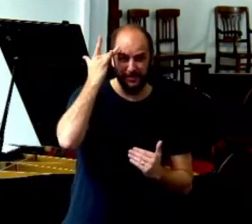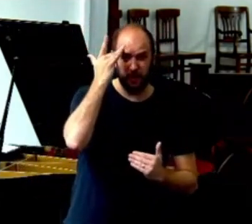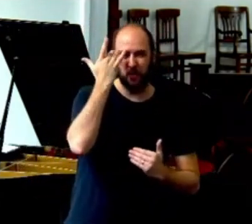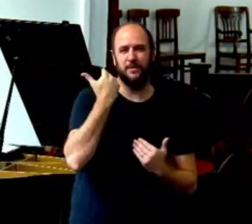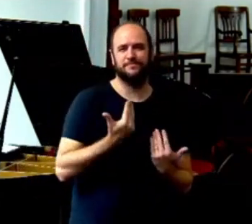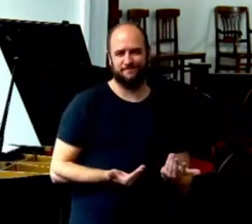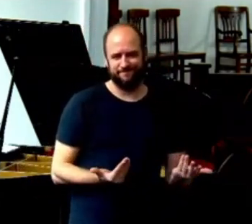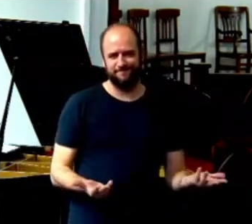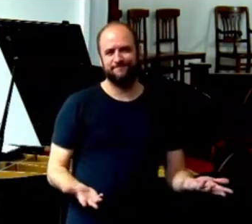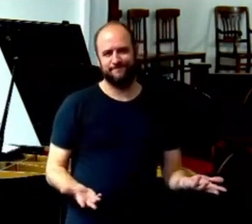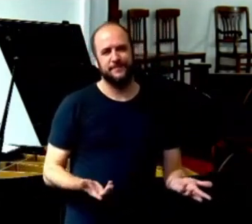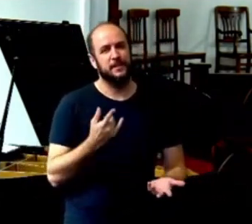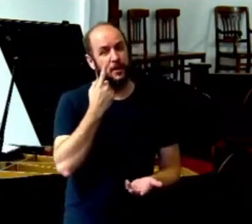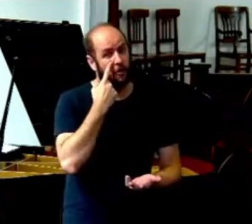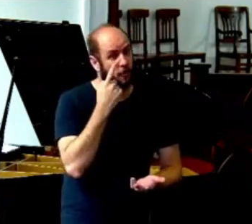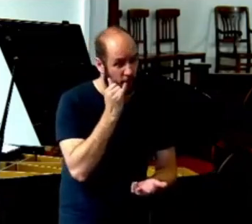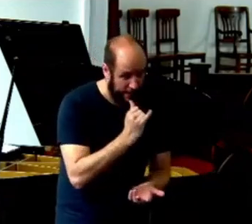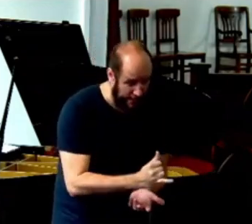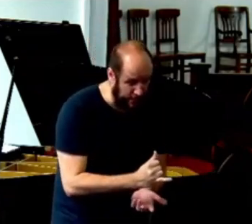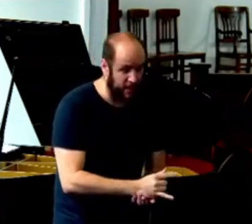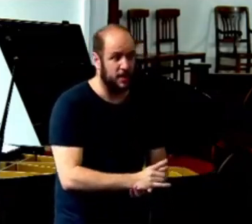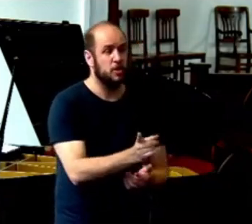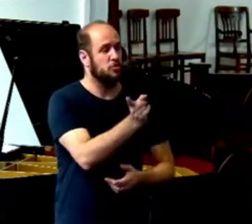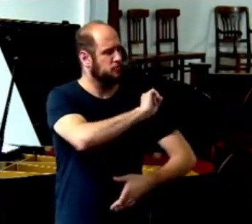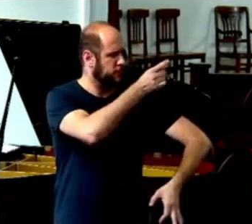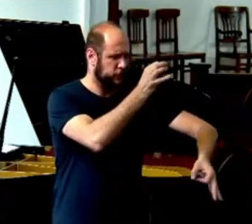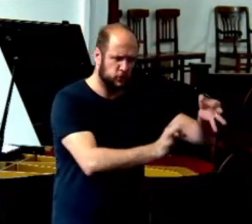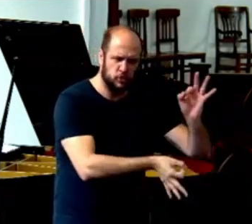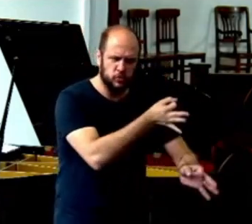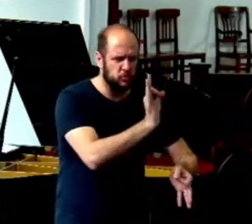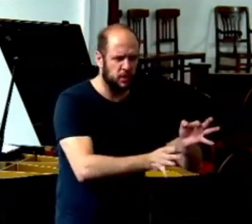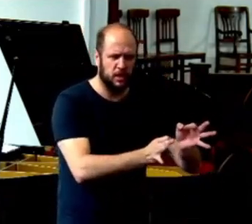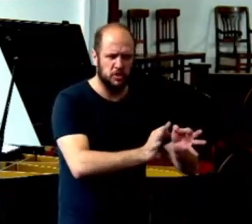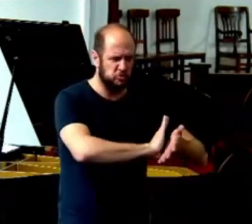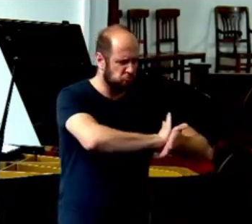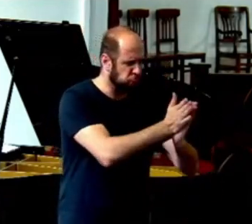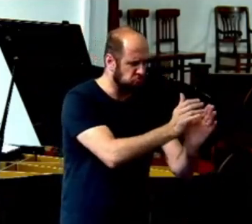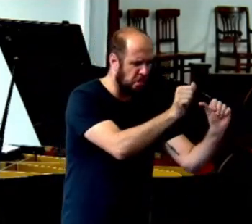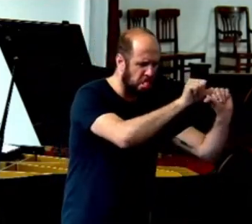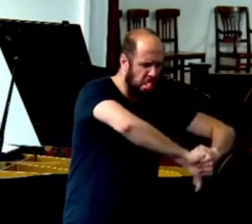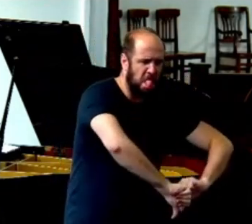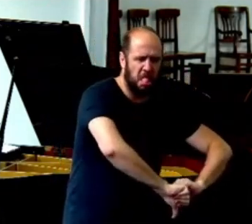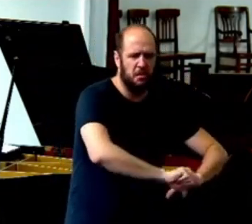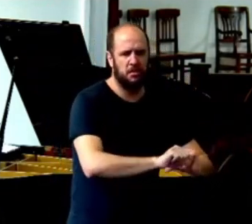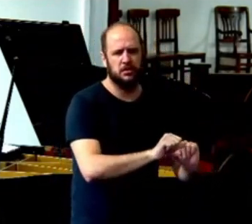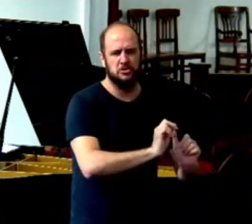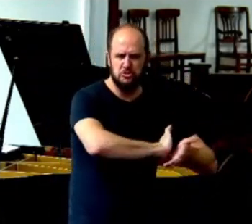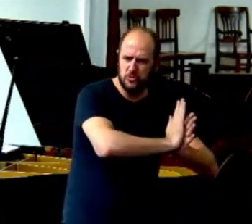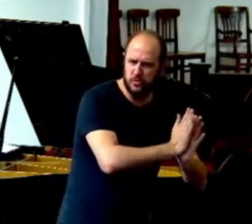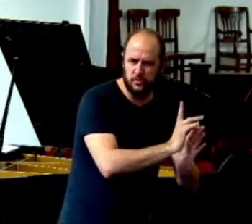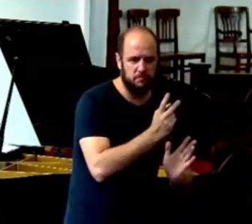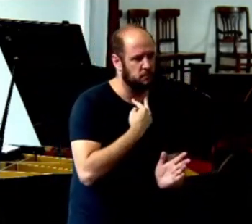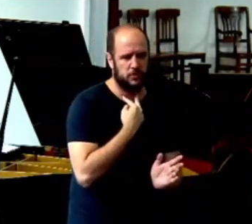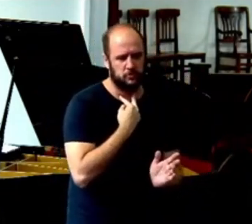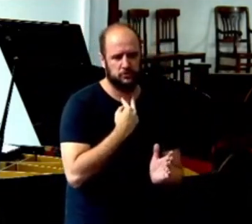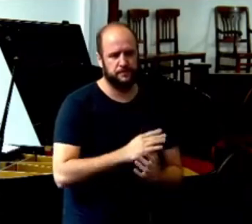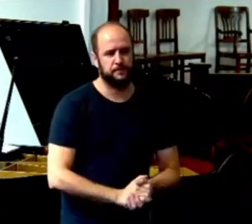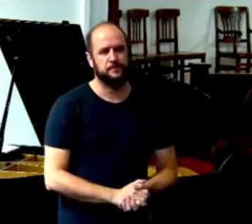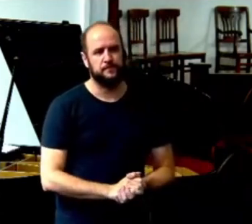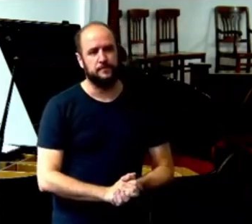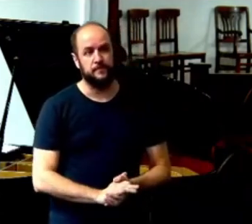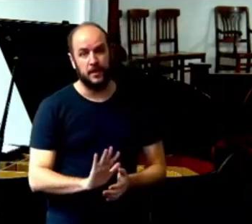isso, Ele nos adverte: não julguem dessa forma, de forma destrutiva ou condenatória. Uma